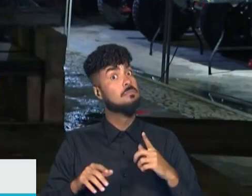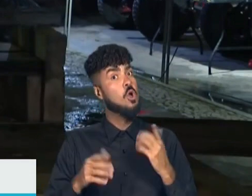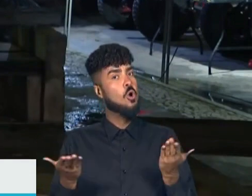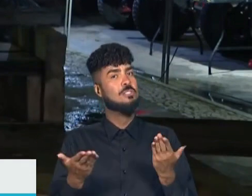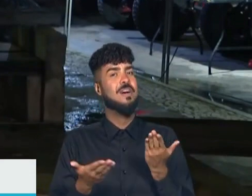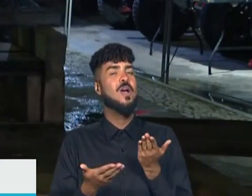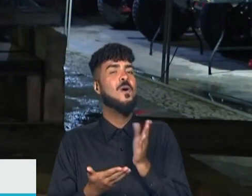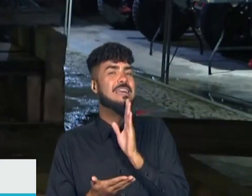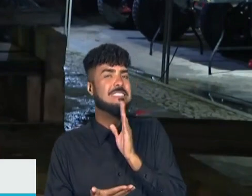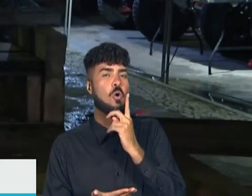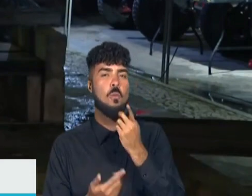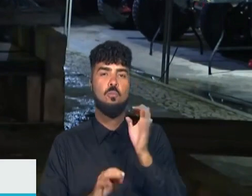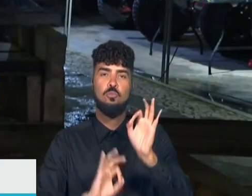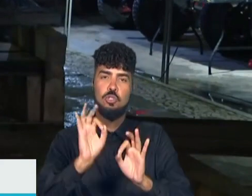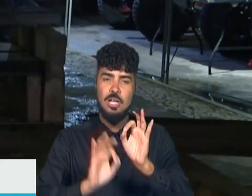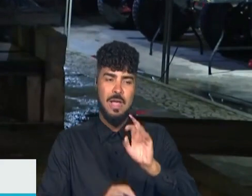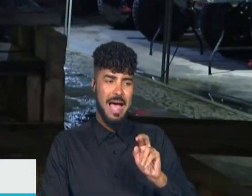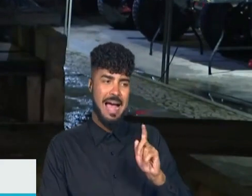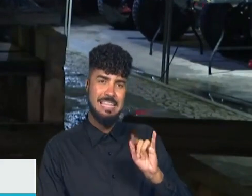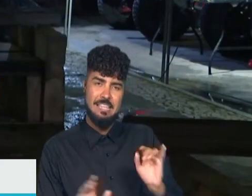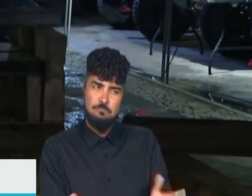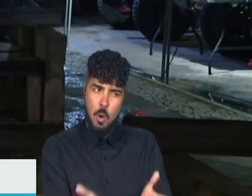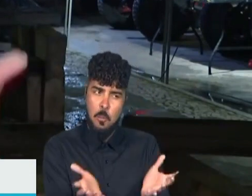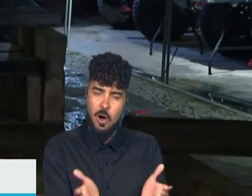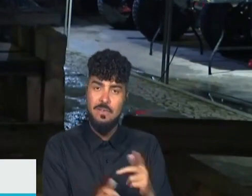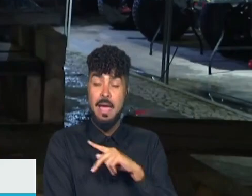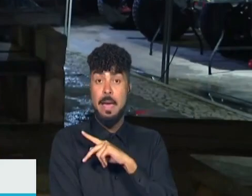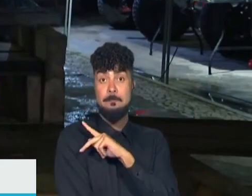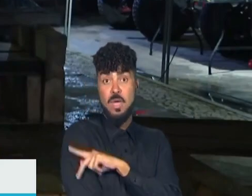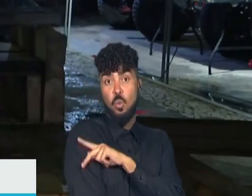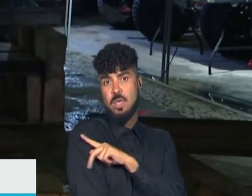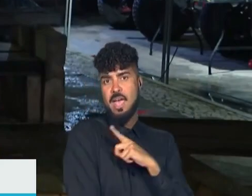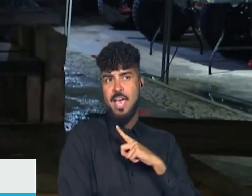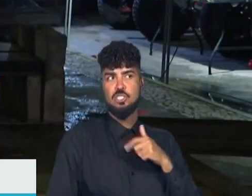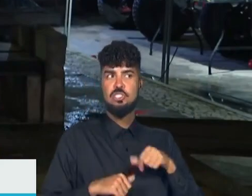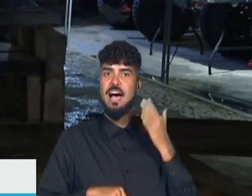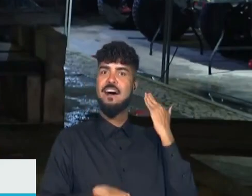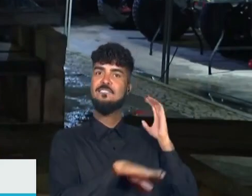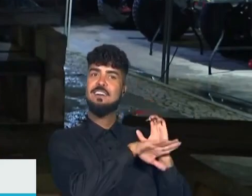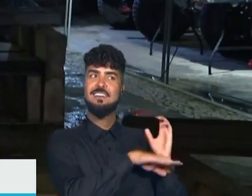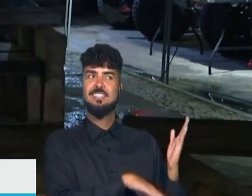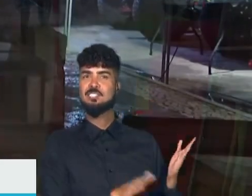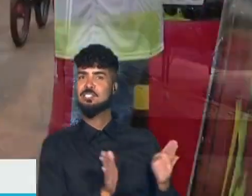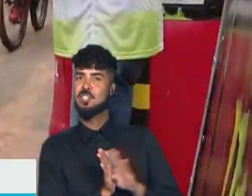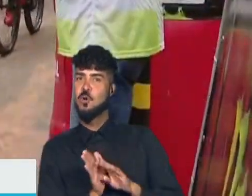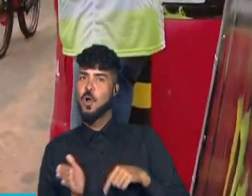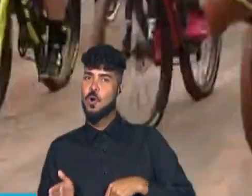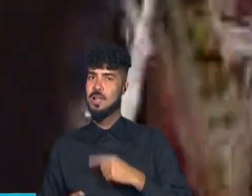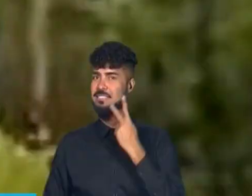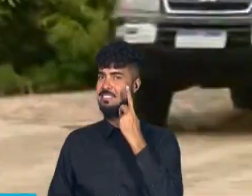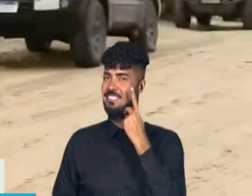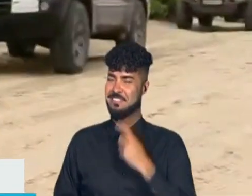rally colabora, promove lá no Piauí, da onde a gente acabou de chegar.